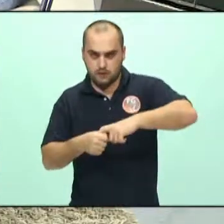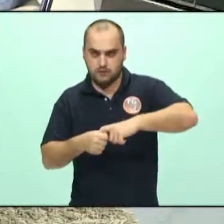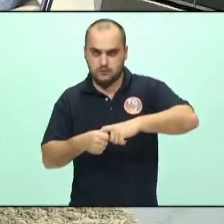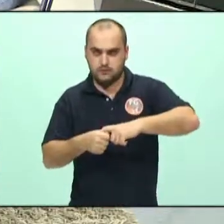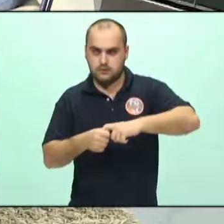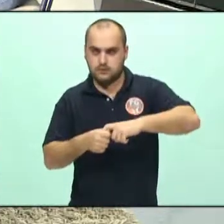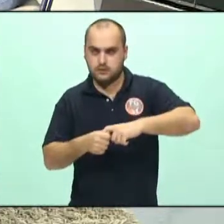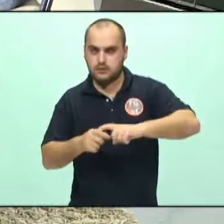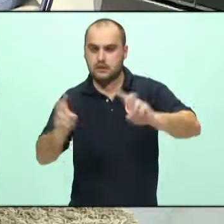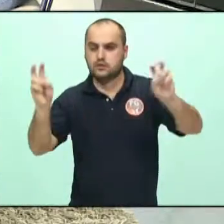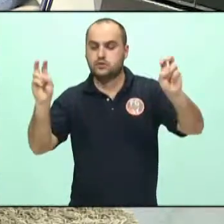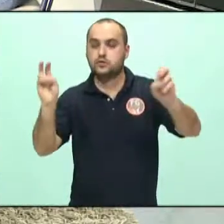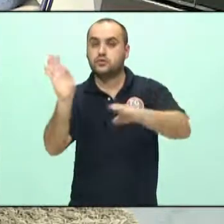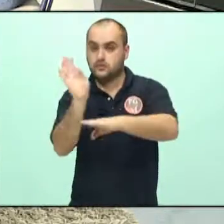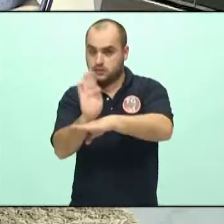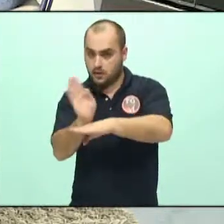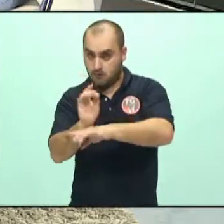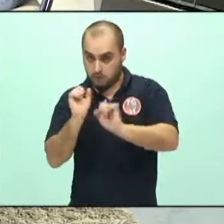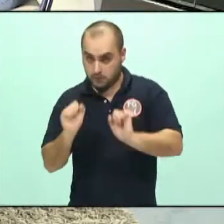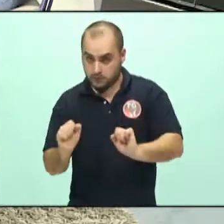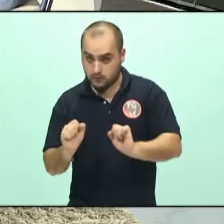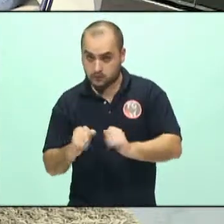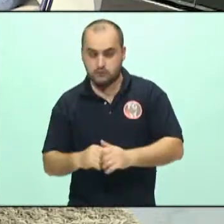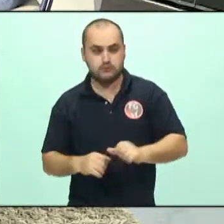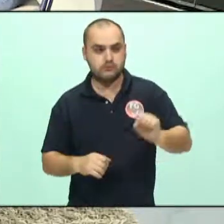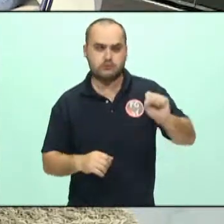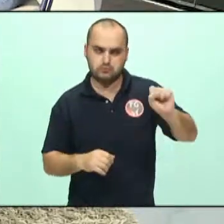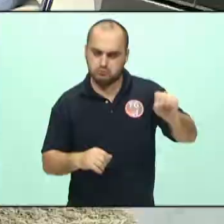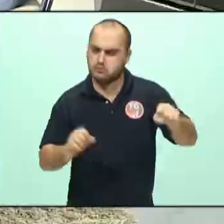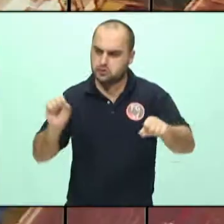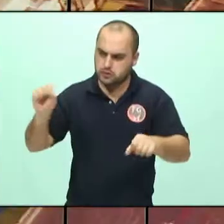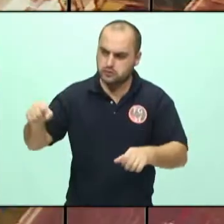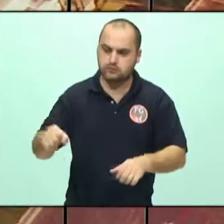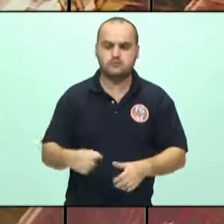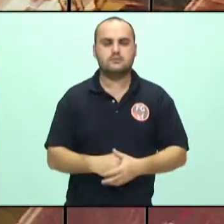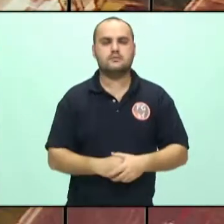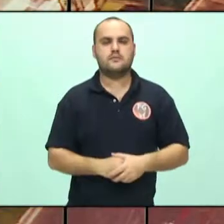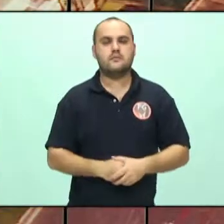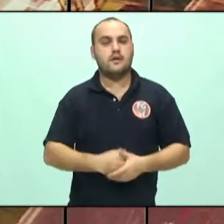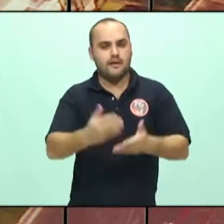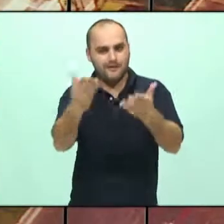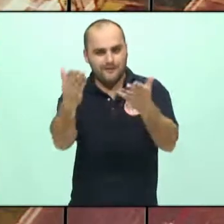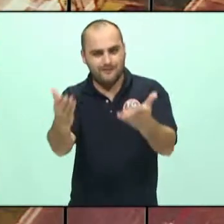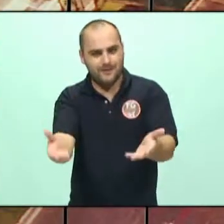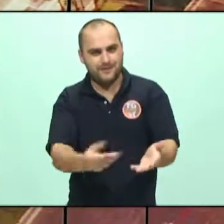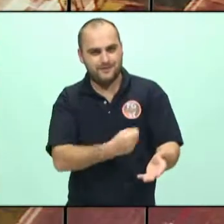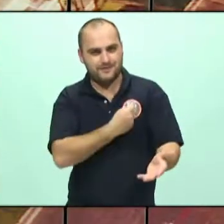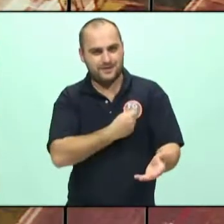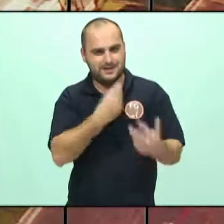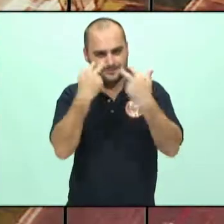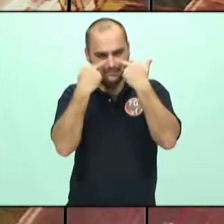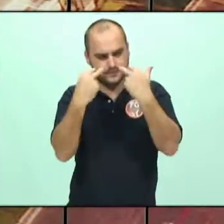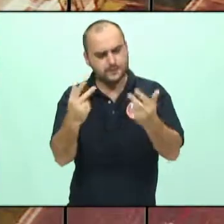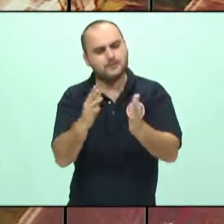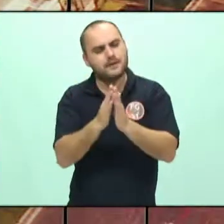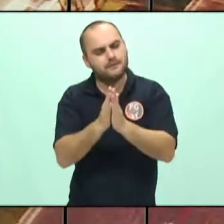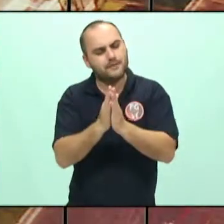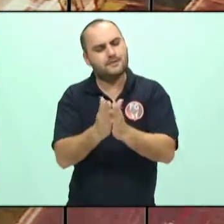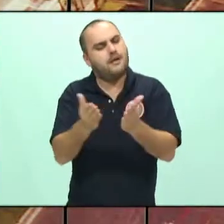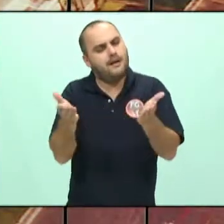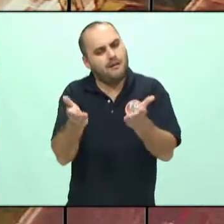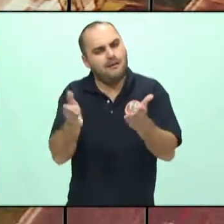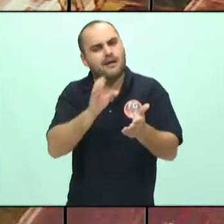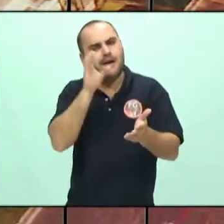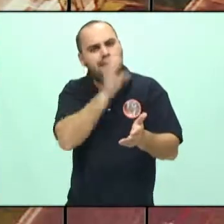do cinema. Sim, pode ser? Sessão especial. É uma outra matéria sua. Uhum. Ao senhor e a senhora que está conosco também, peço licença, nós vamos